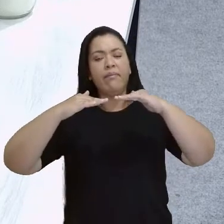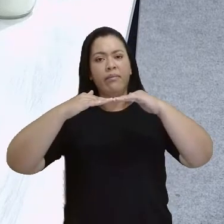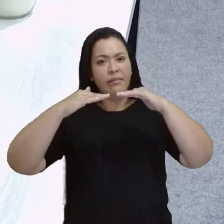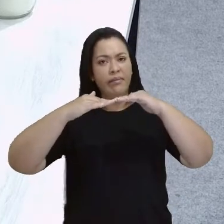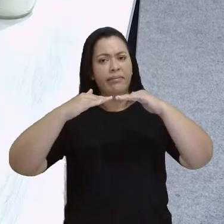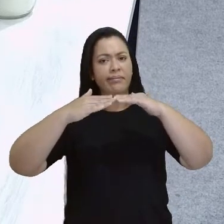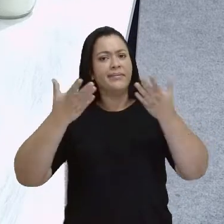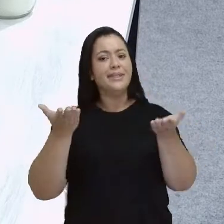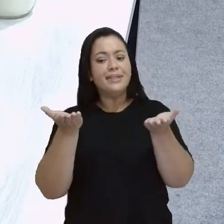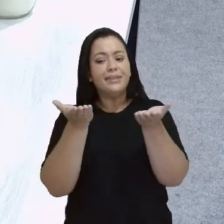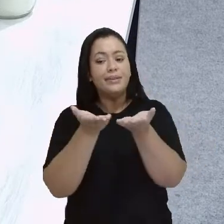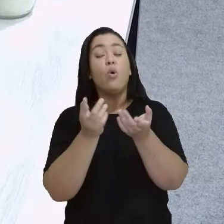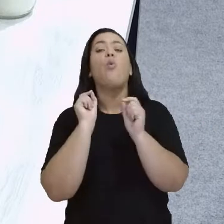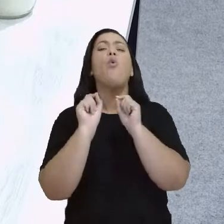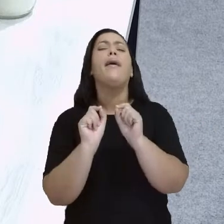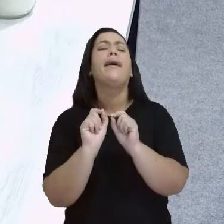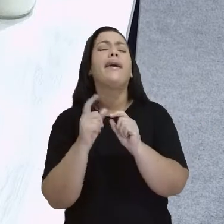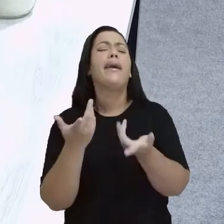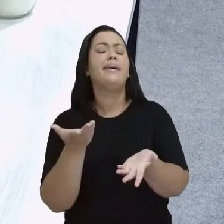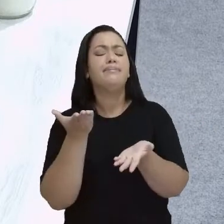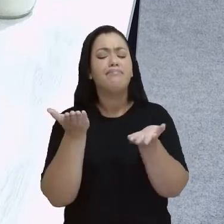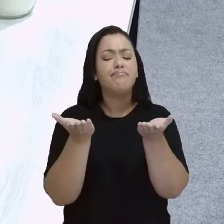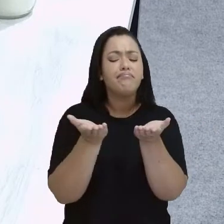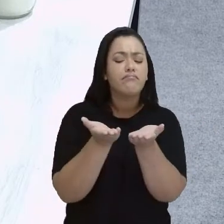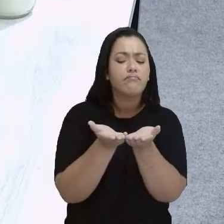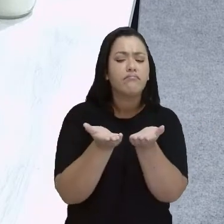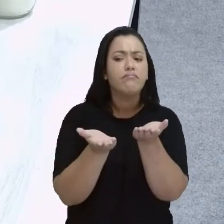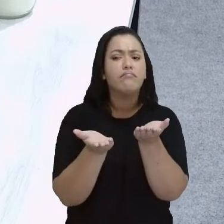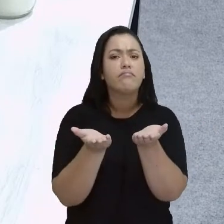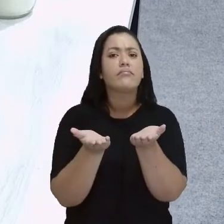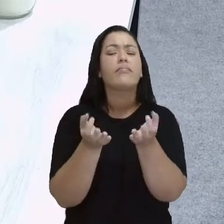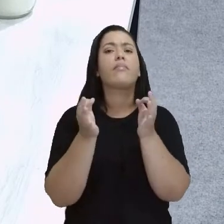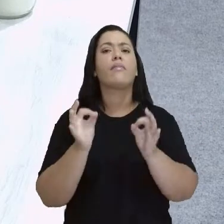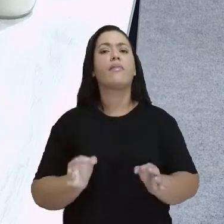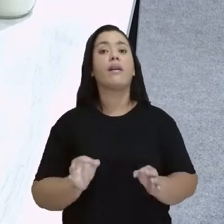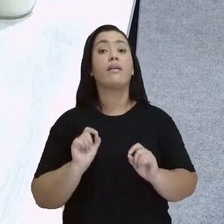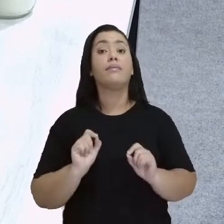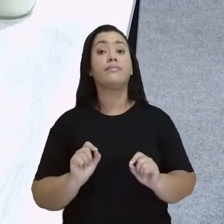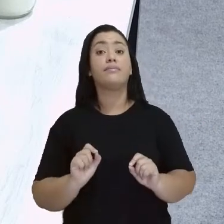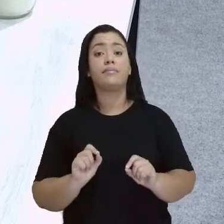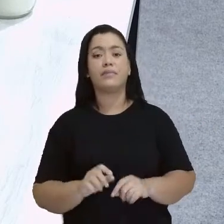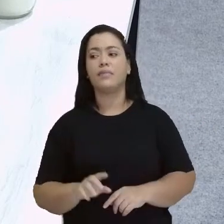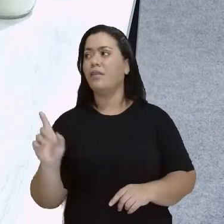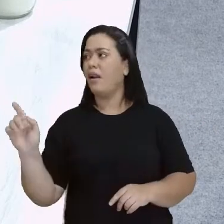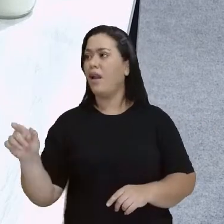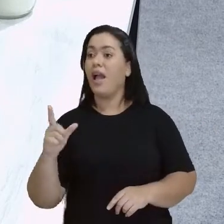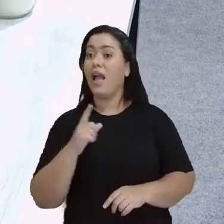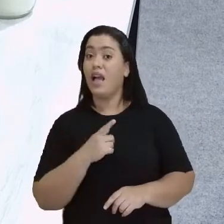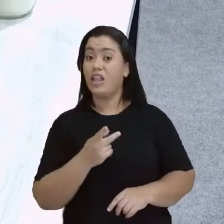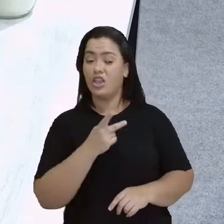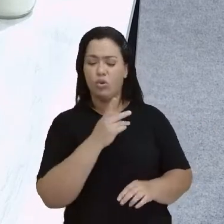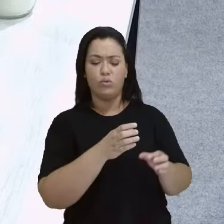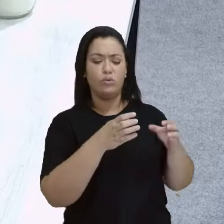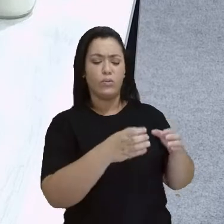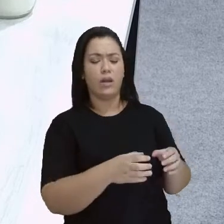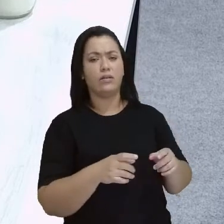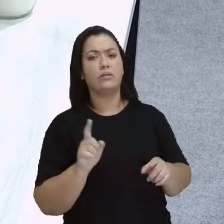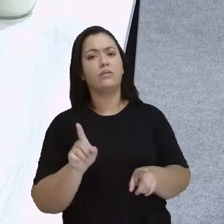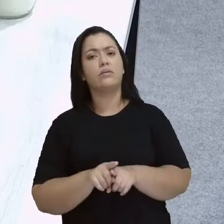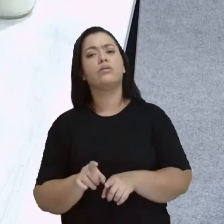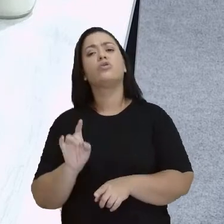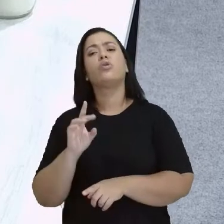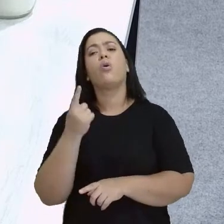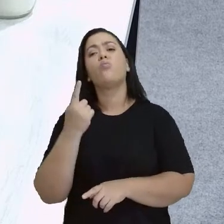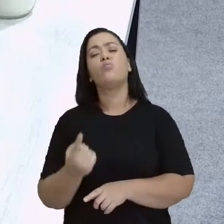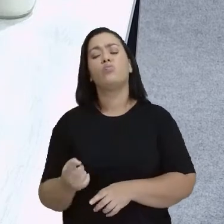E o que está fazendo essa balança ficar em equilíbrio? Desse lado eu tenho 2 potes e desse outro lado